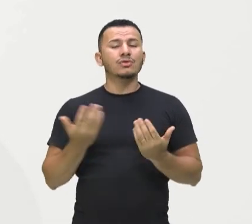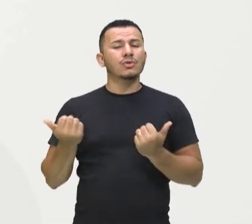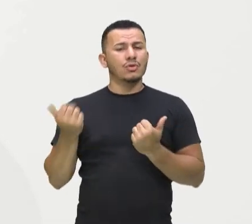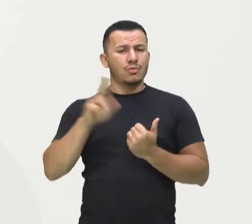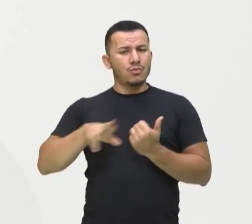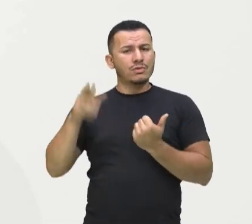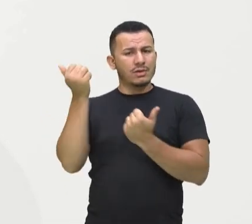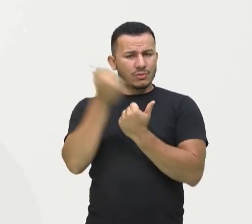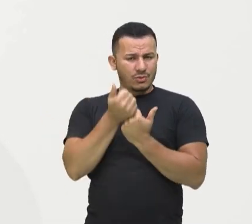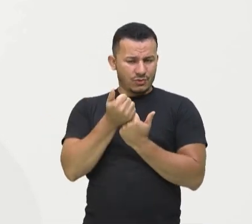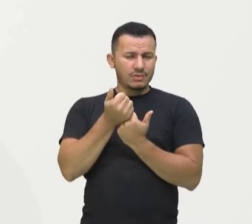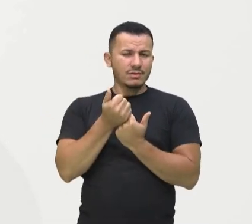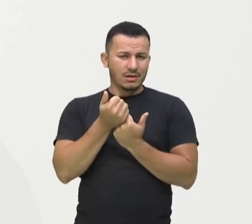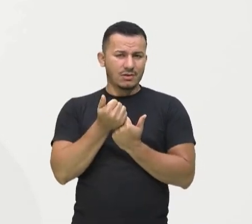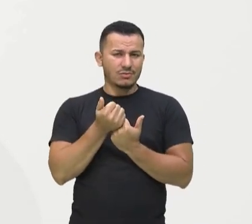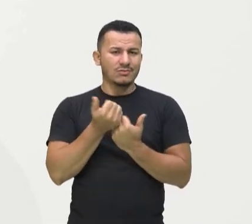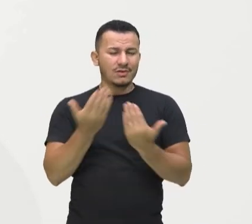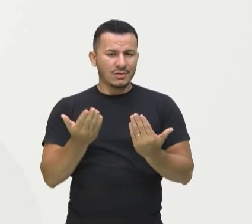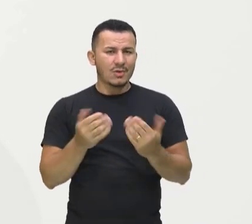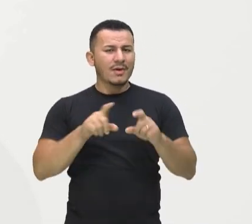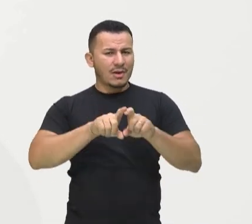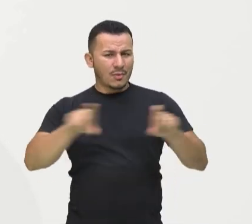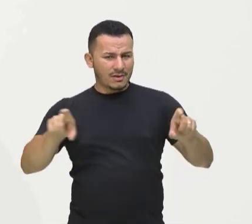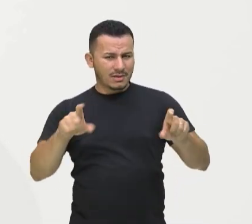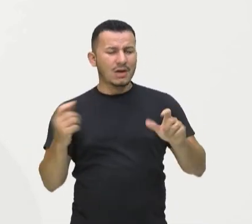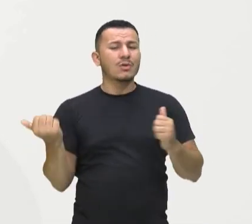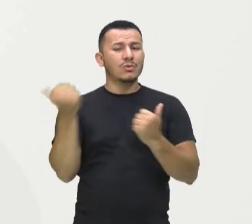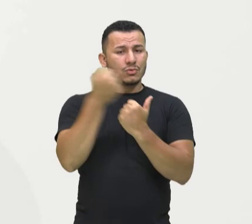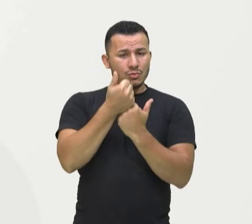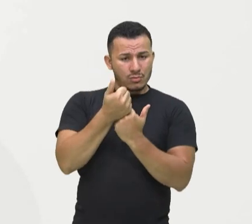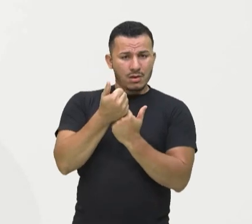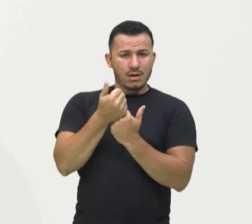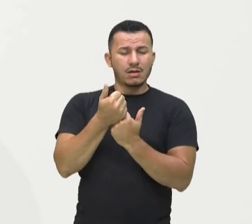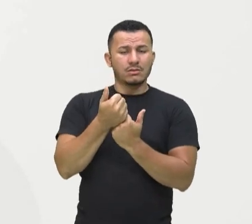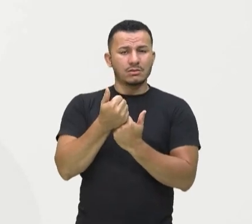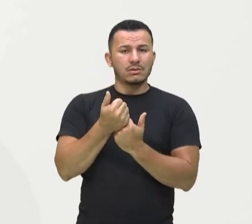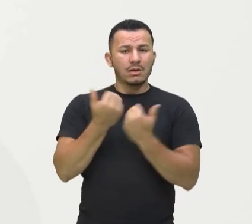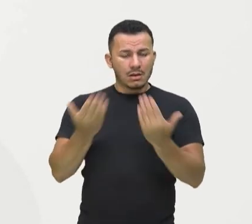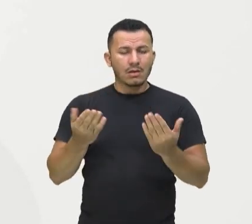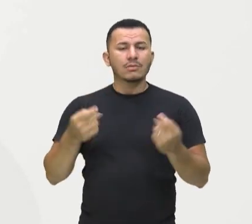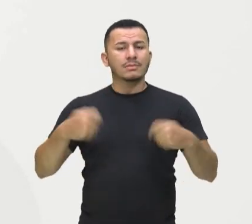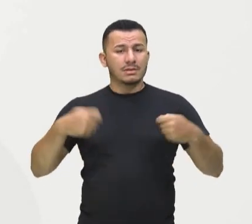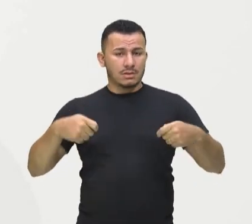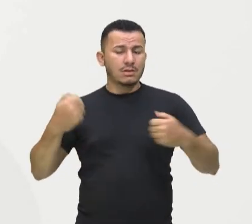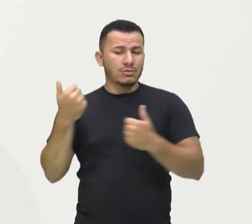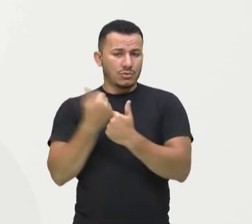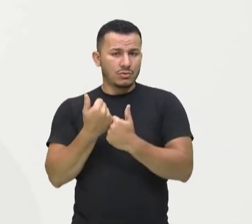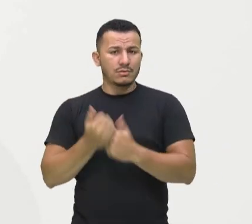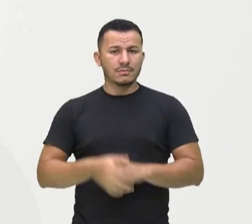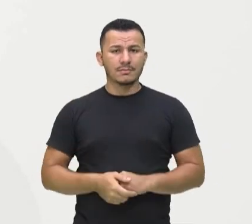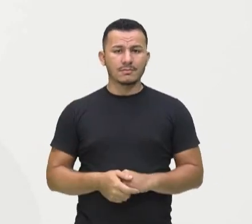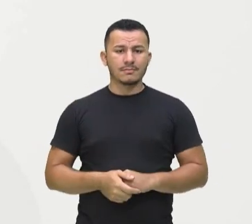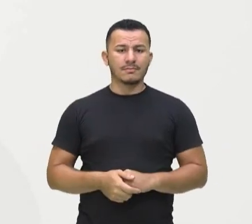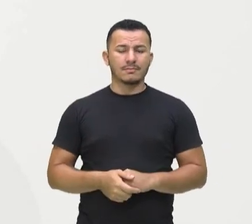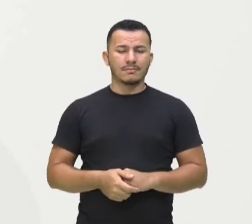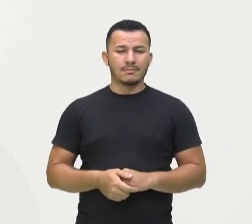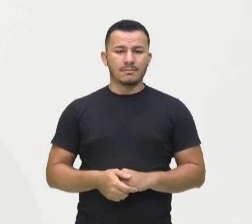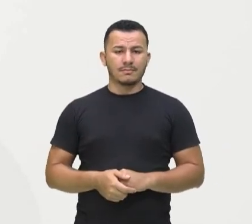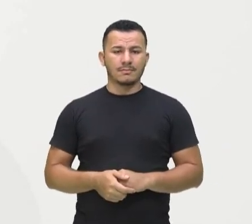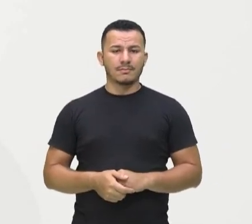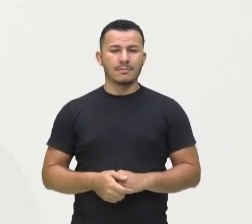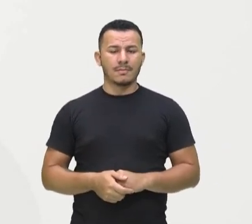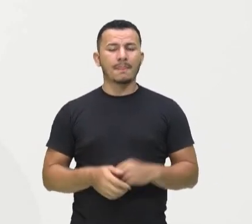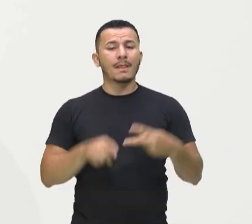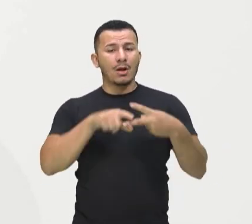que a aulinha do professor deu? Resolver uma equação, determinar o valor numérico de uma equação. Então, a gente vai substituir, ó, o valor do ângulo